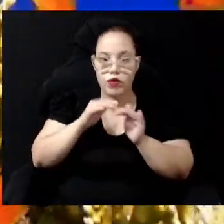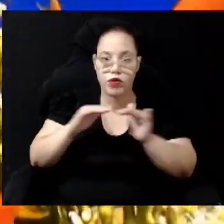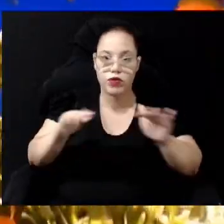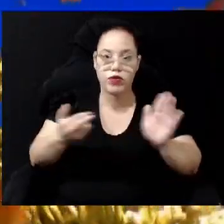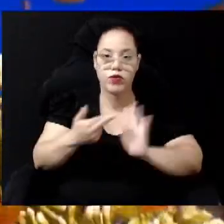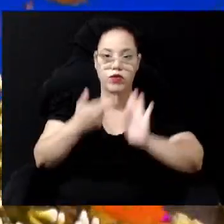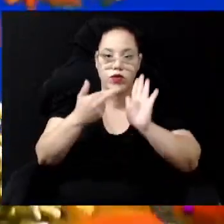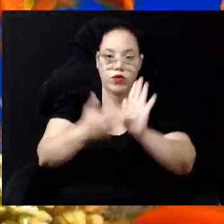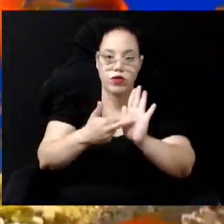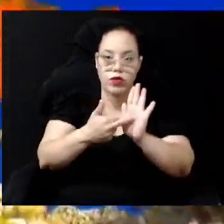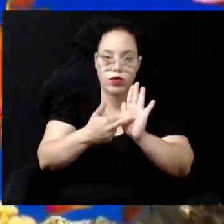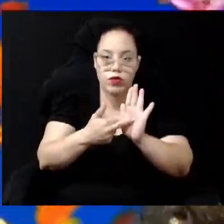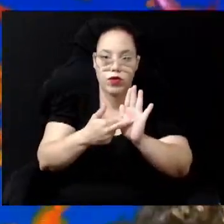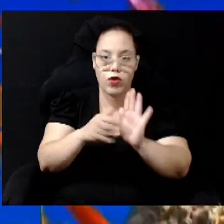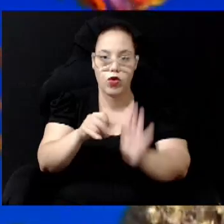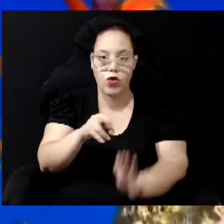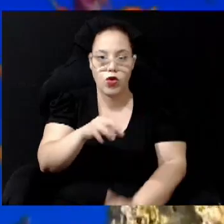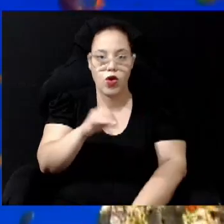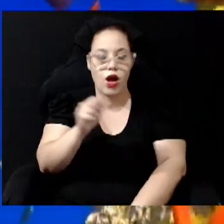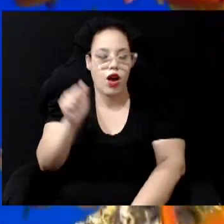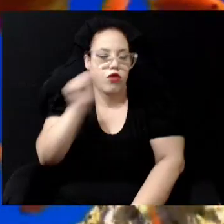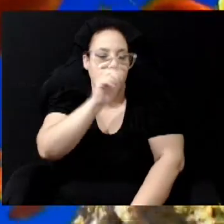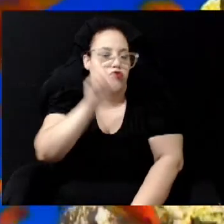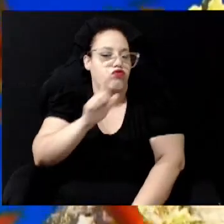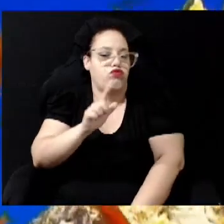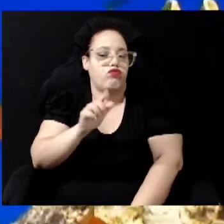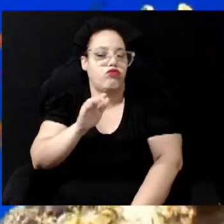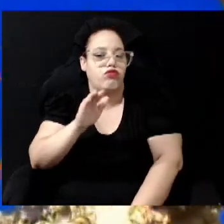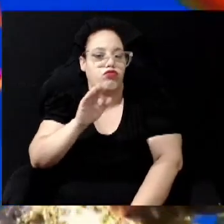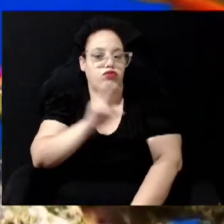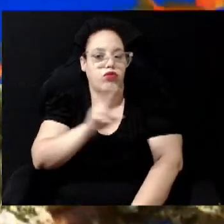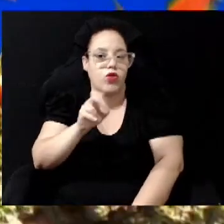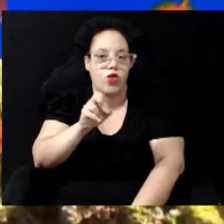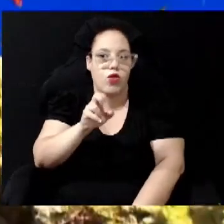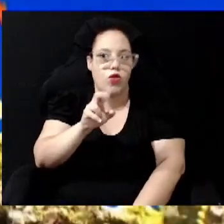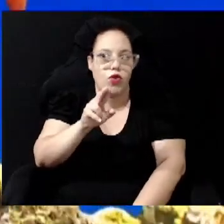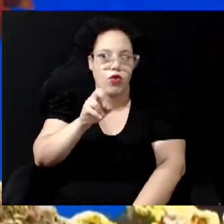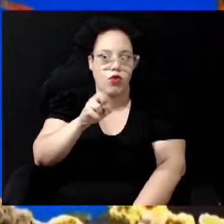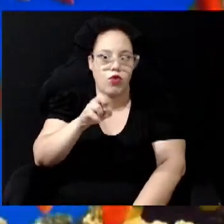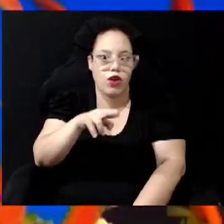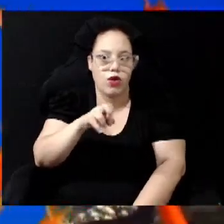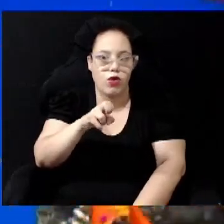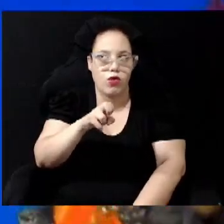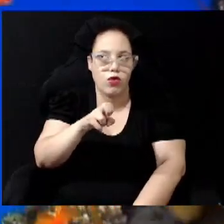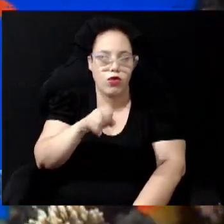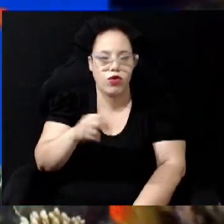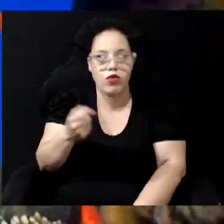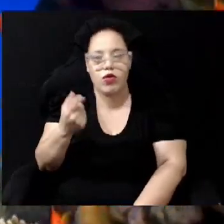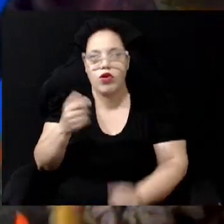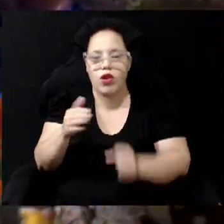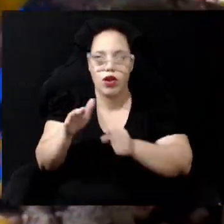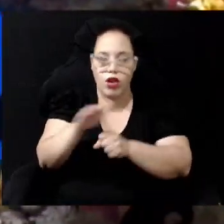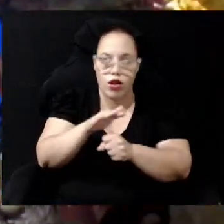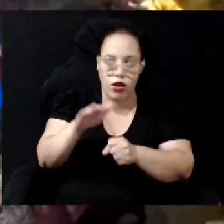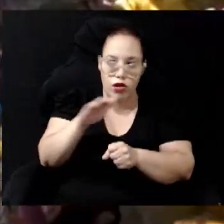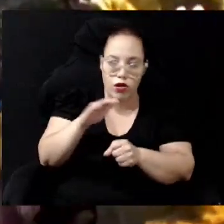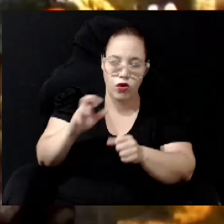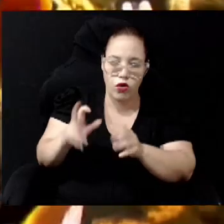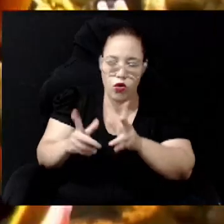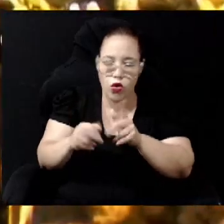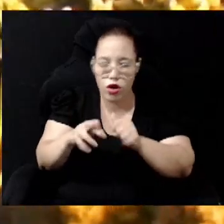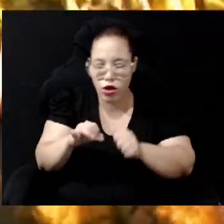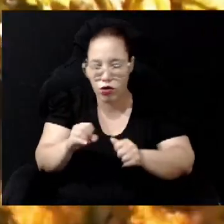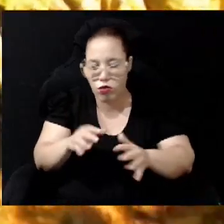formações rochosas azuis chamadas Ringwood-Ditas, entre a superfície e o núcleo do manto